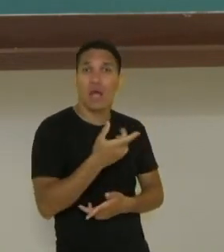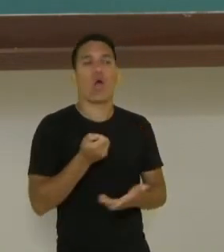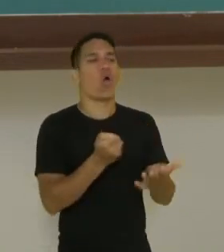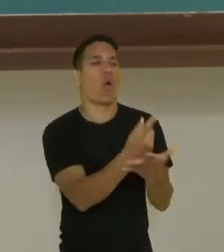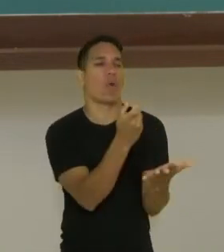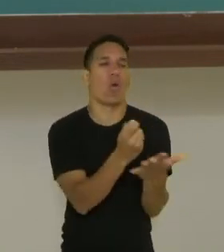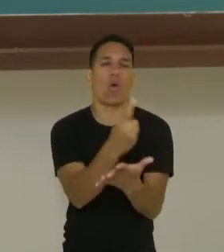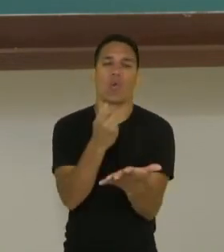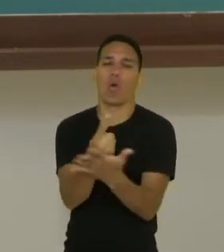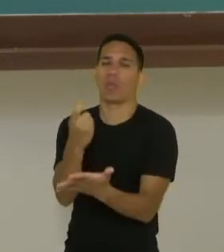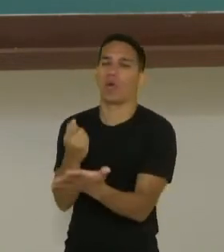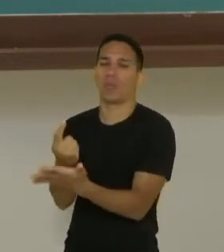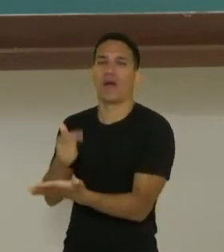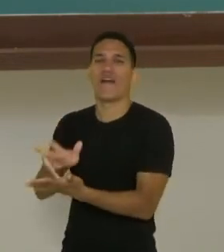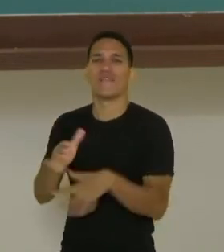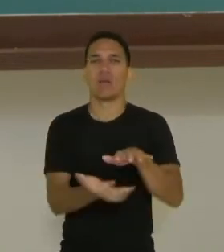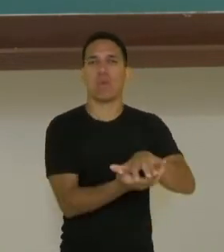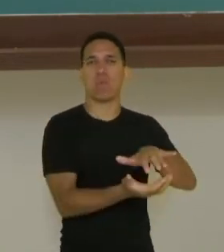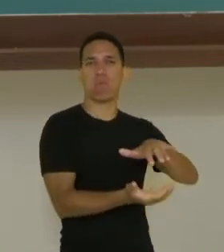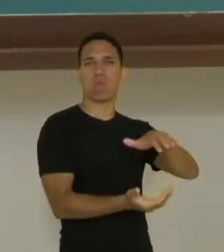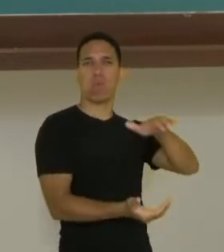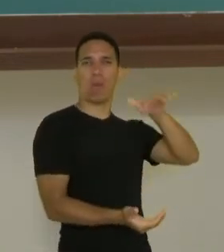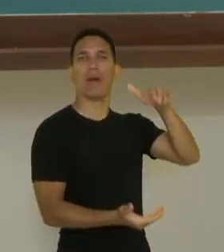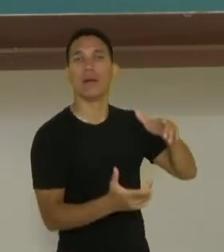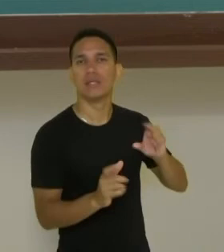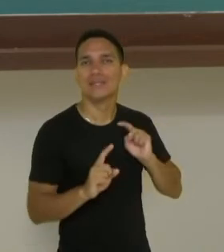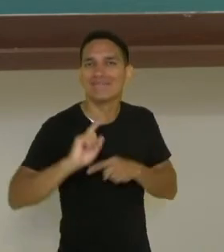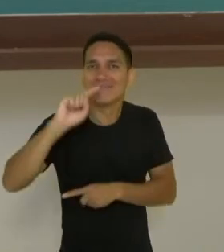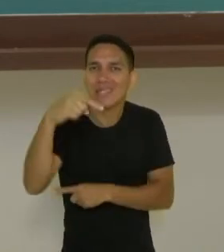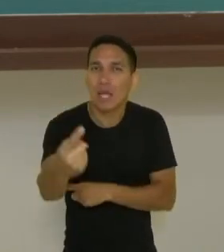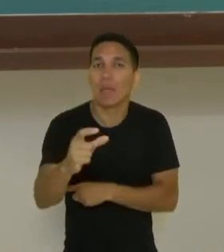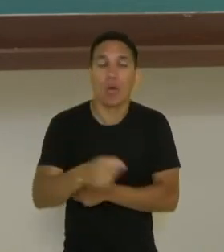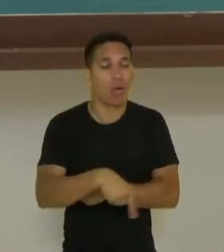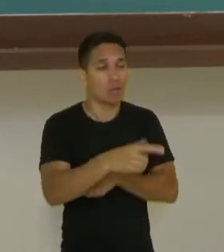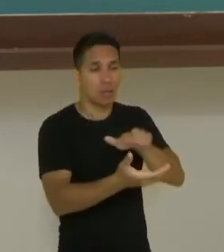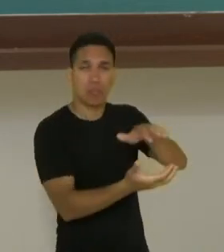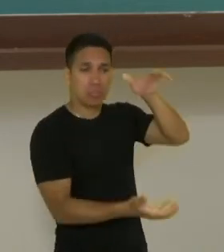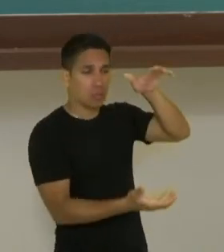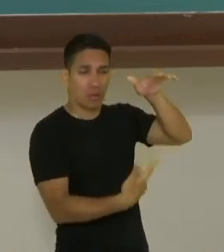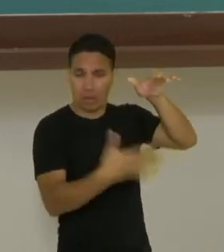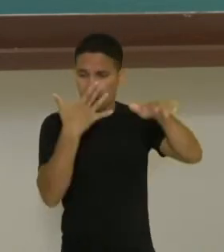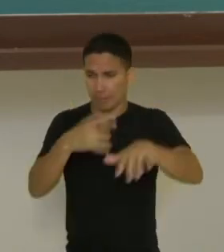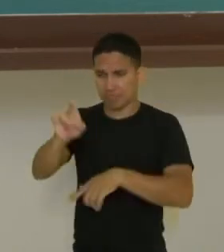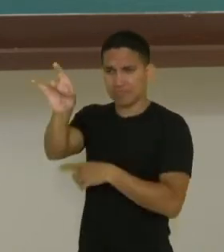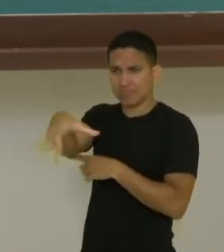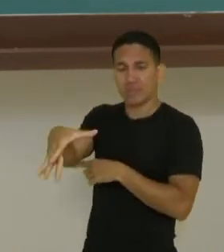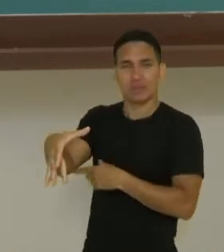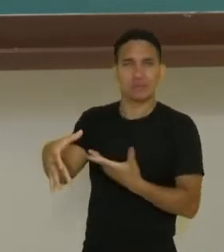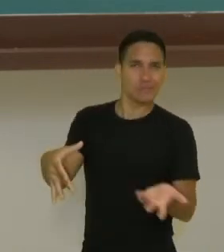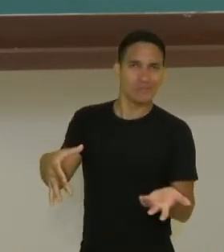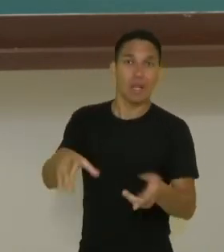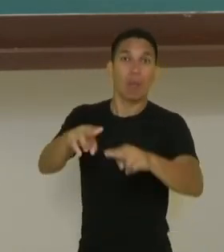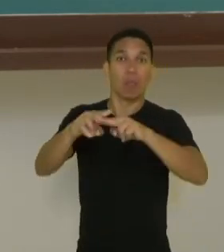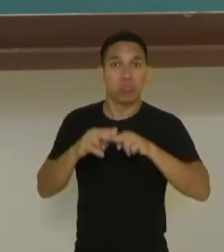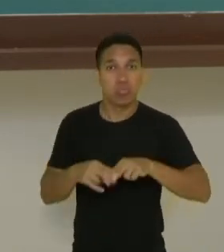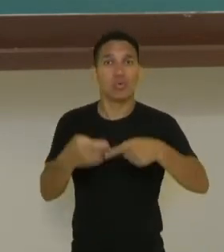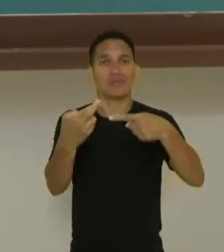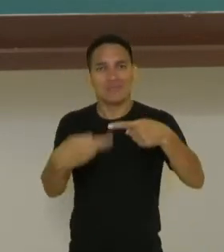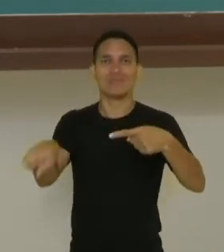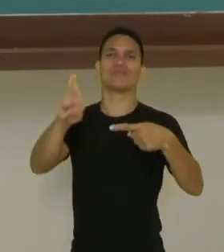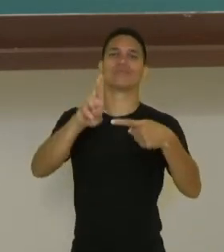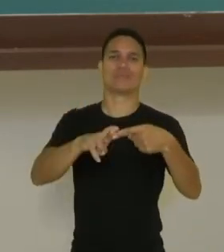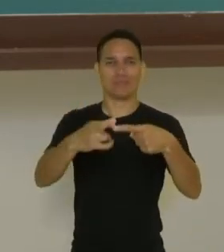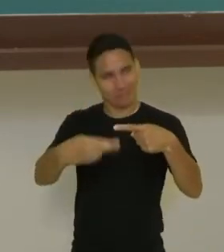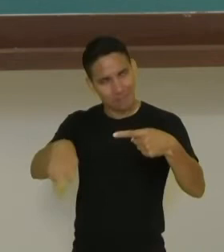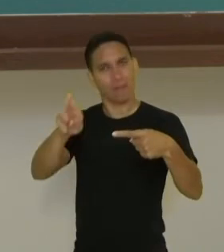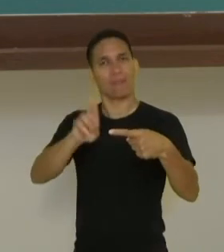e vai acumulando coisas. E aí depois joga no lixo. Então a reciclagem é importante,